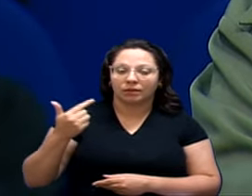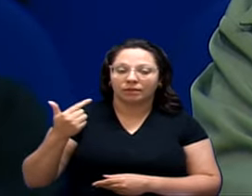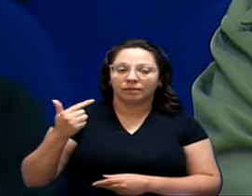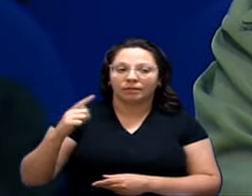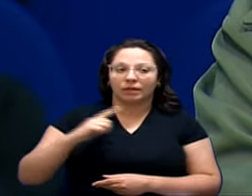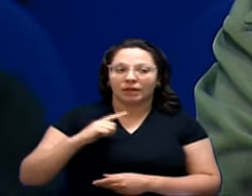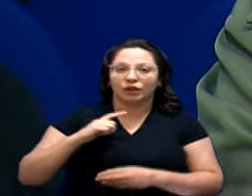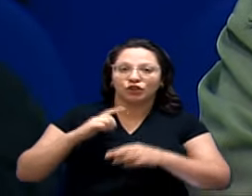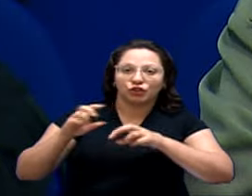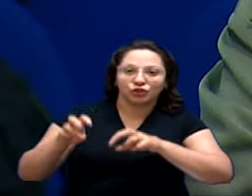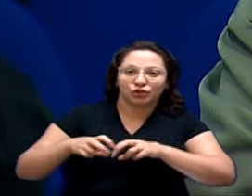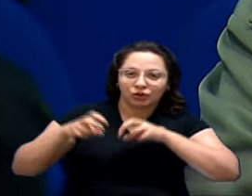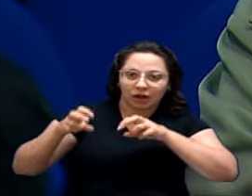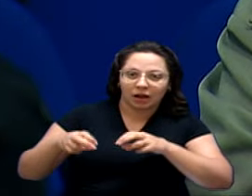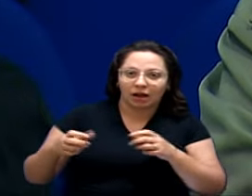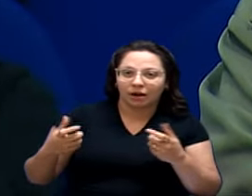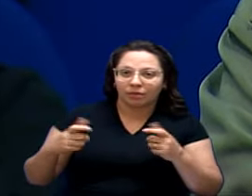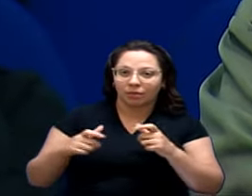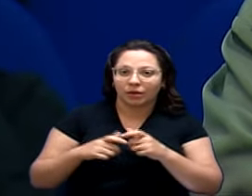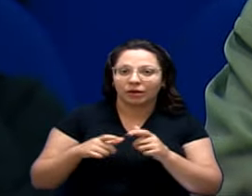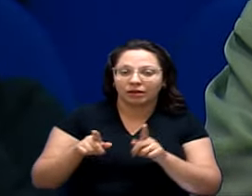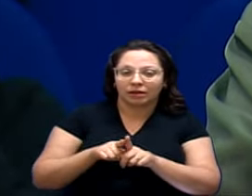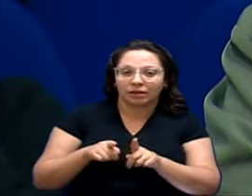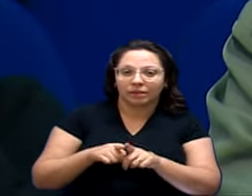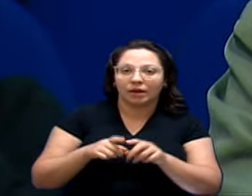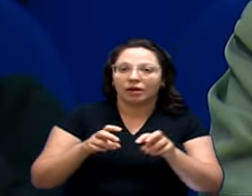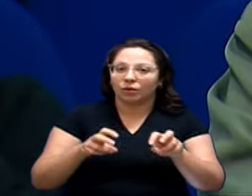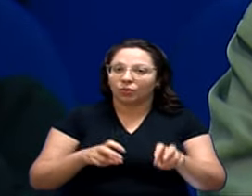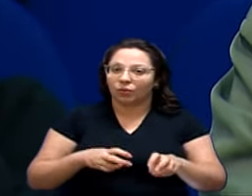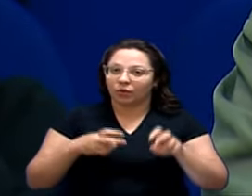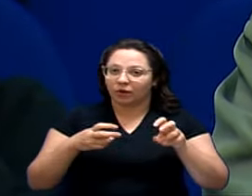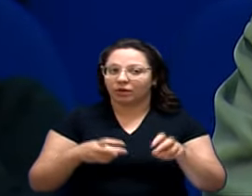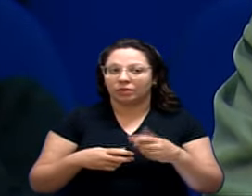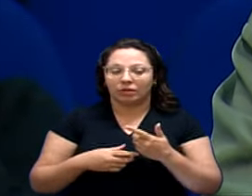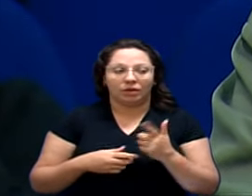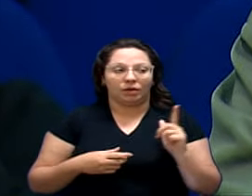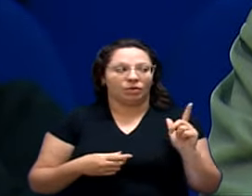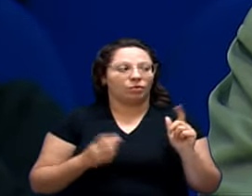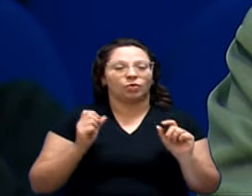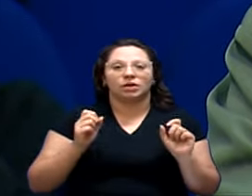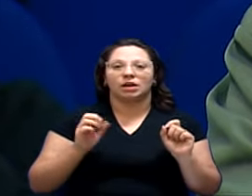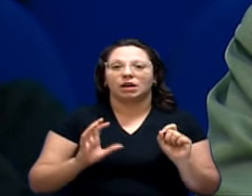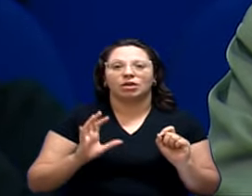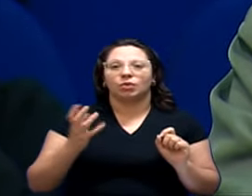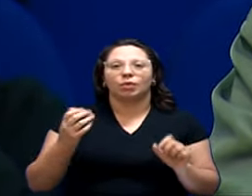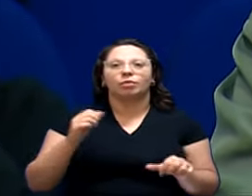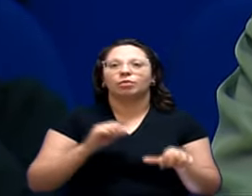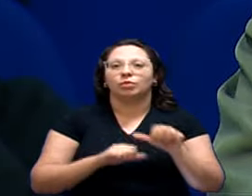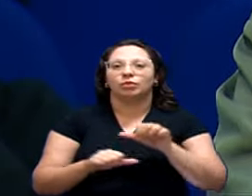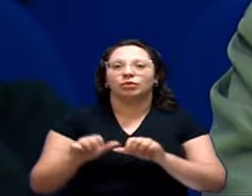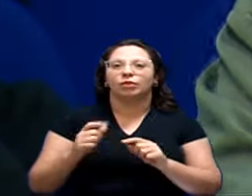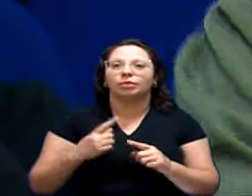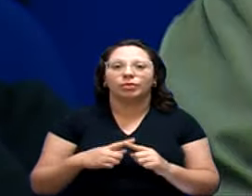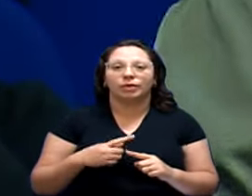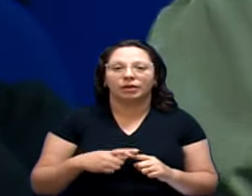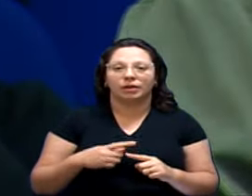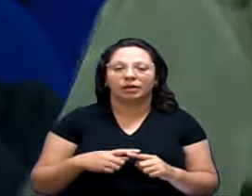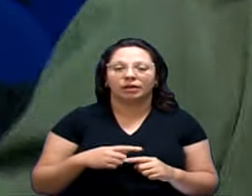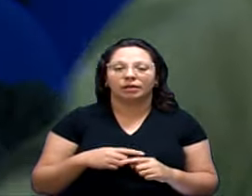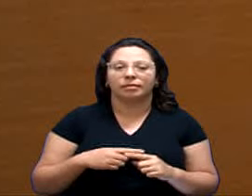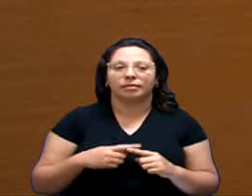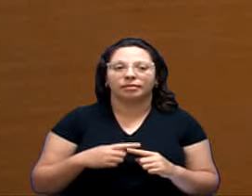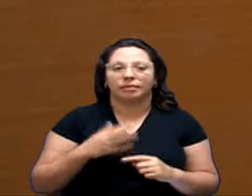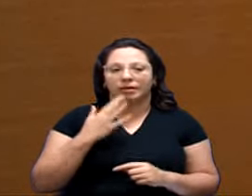de zona rural eu gostaria que explicasse por o que que aconteceu que foi alterado Obrigada